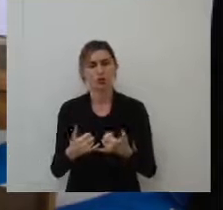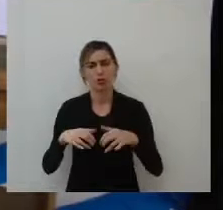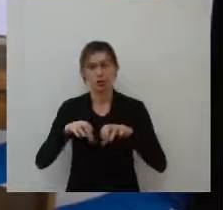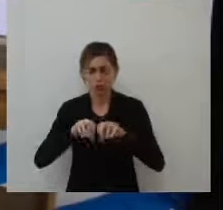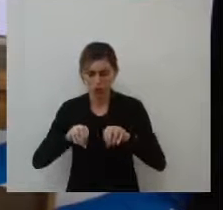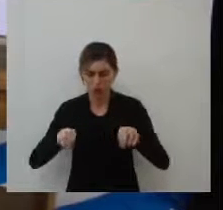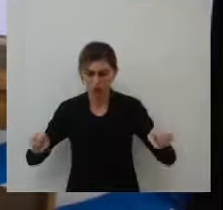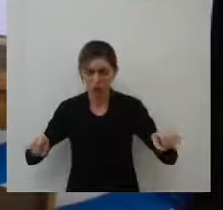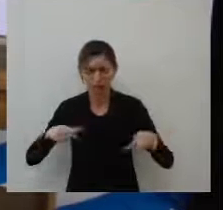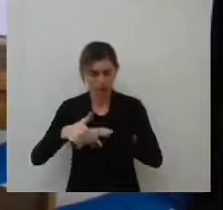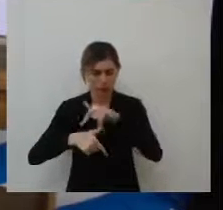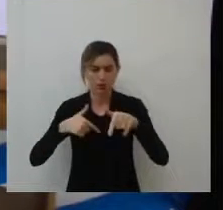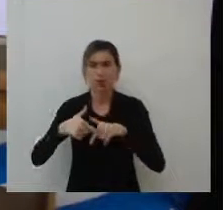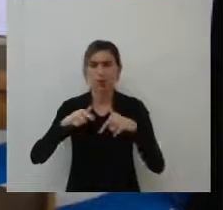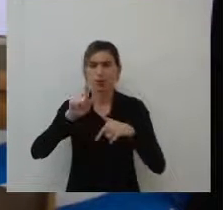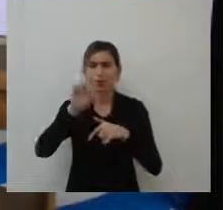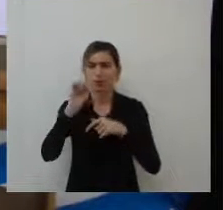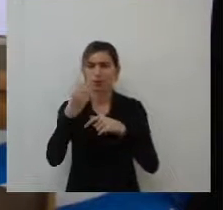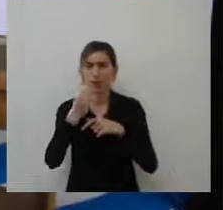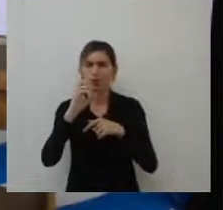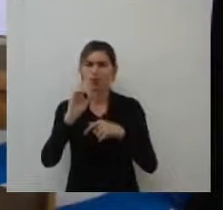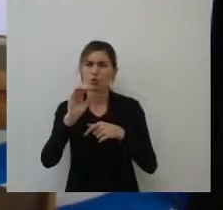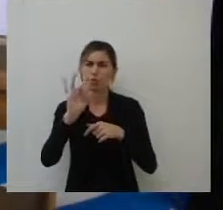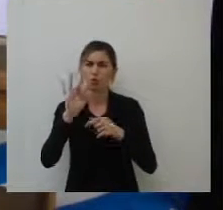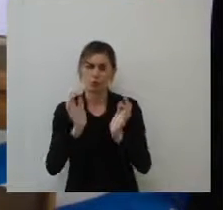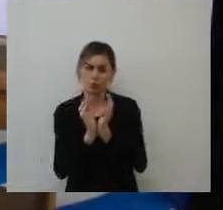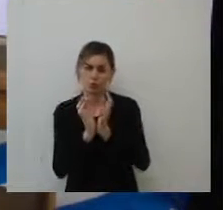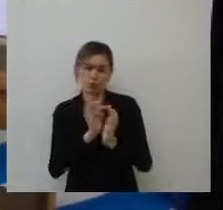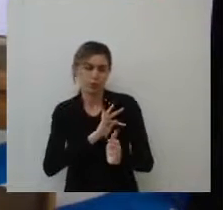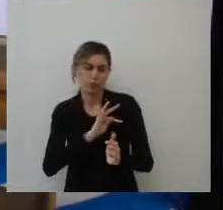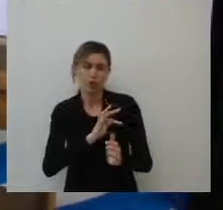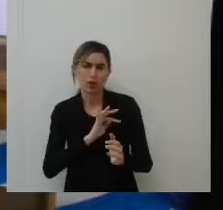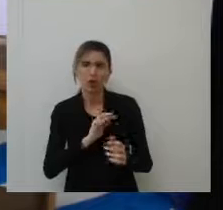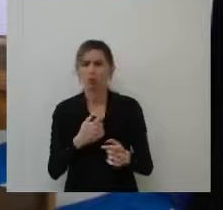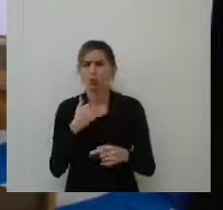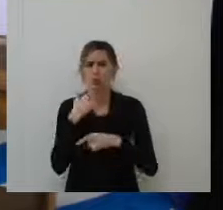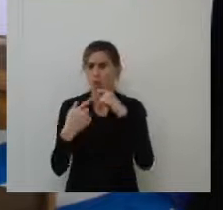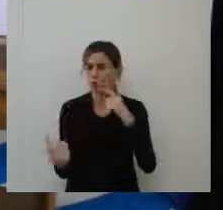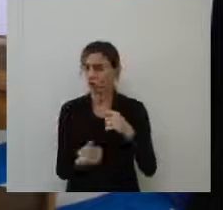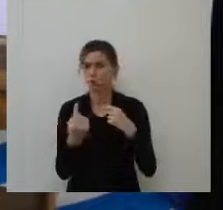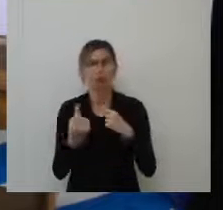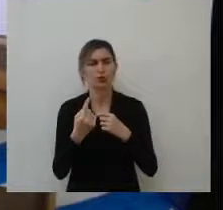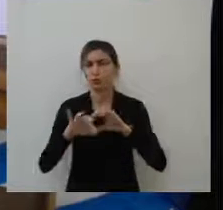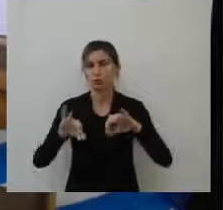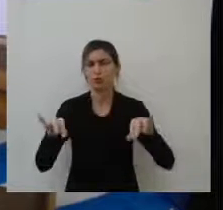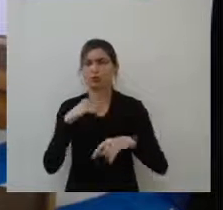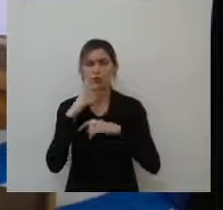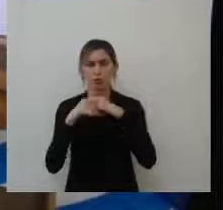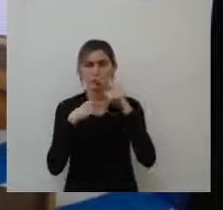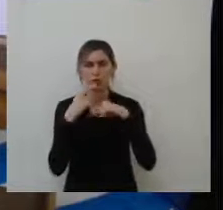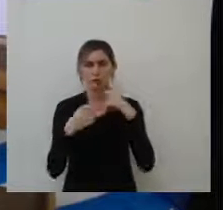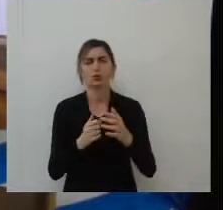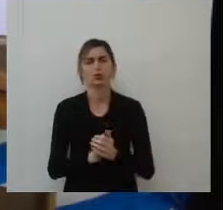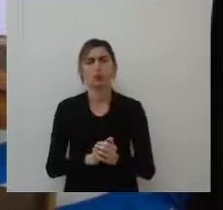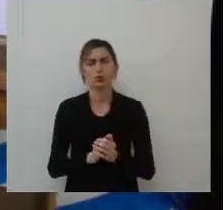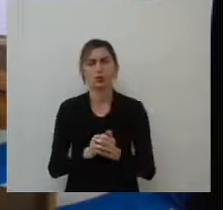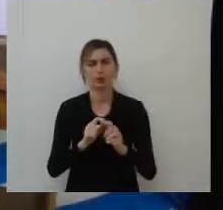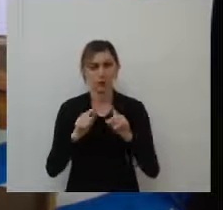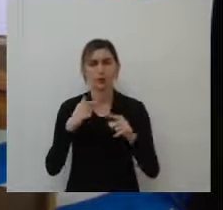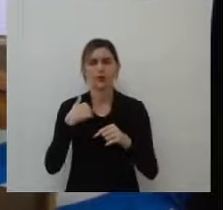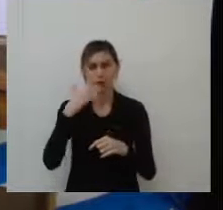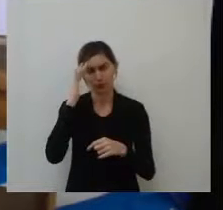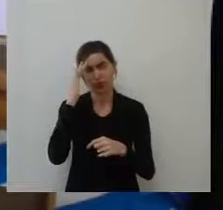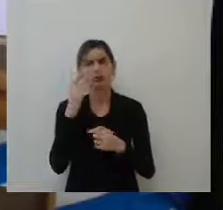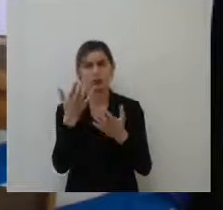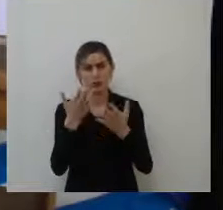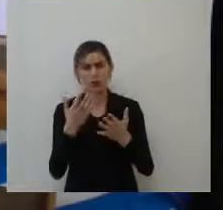aquela operação naquele gasoduto, uma equipe técnica, tudo isso. Então, não é possível atuar de modo independente. Mas eu entendi mais ou